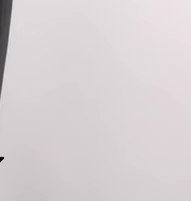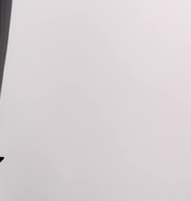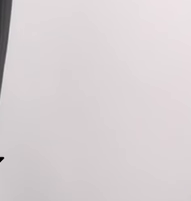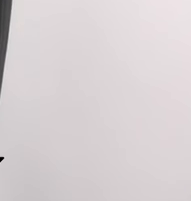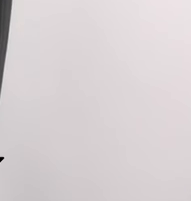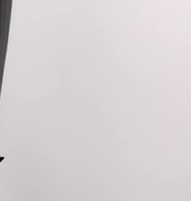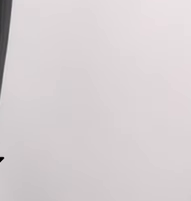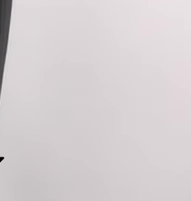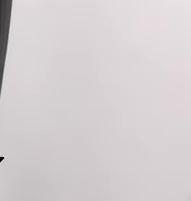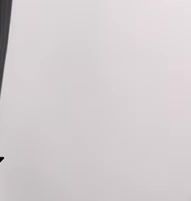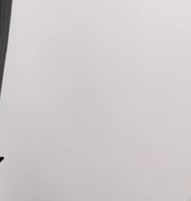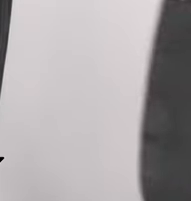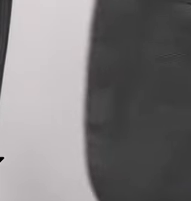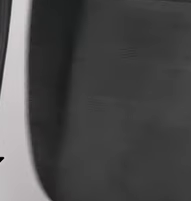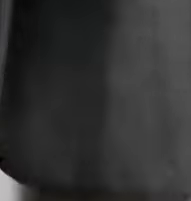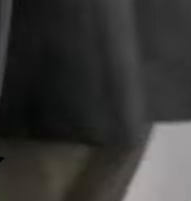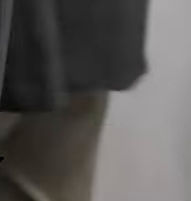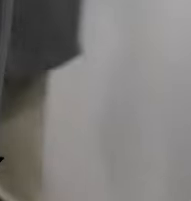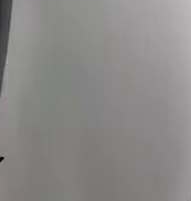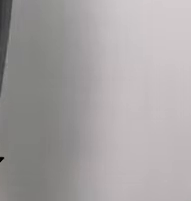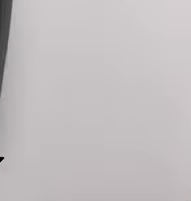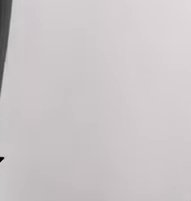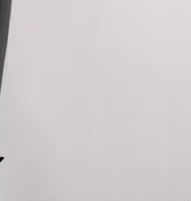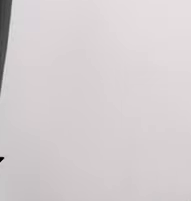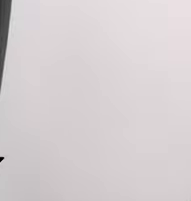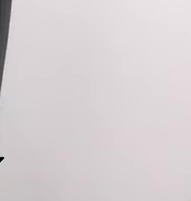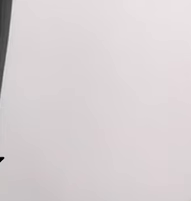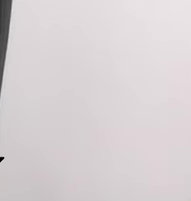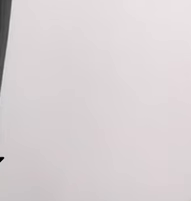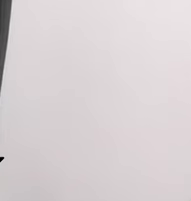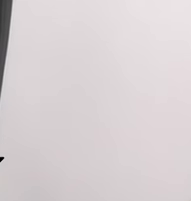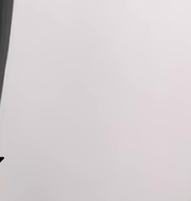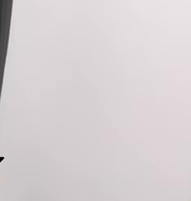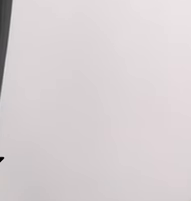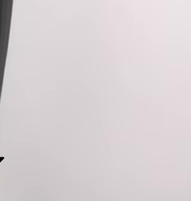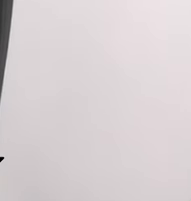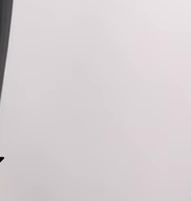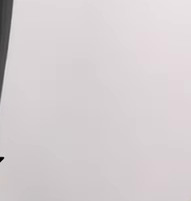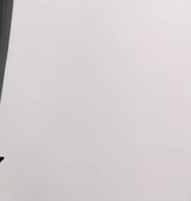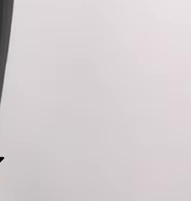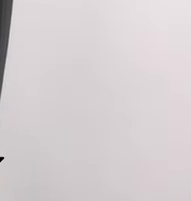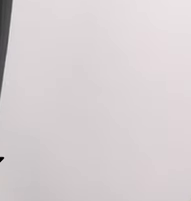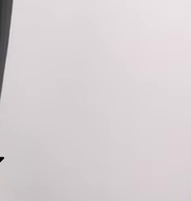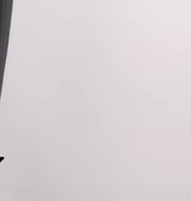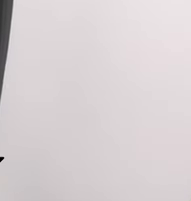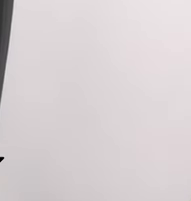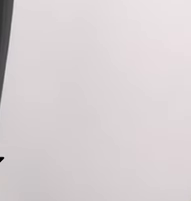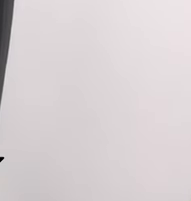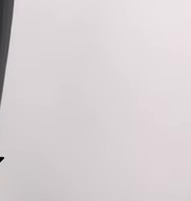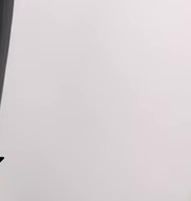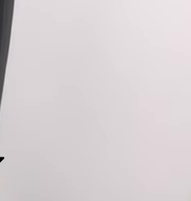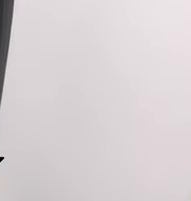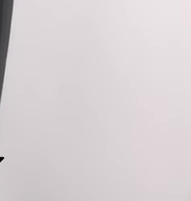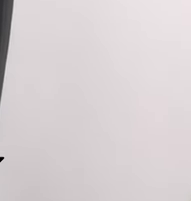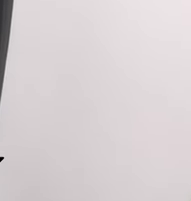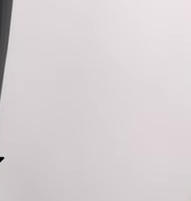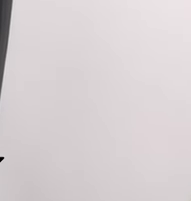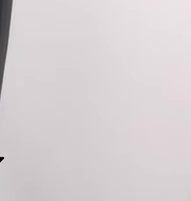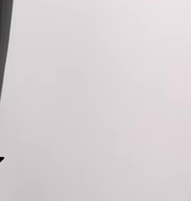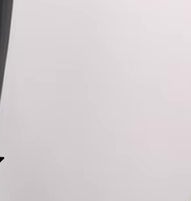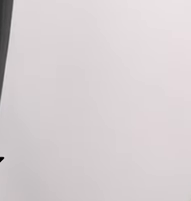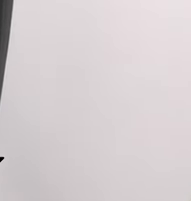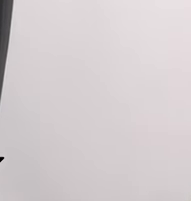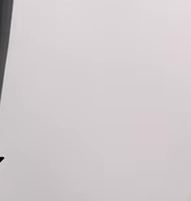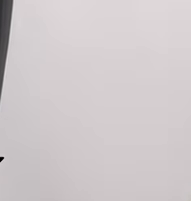o... Até o 28 e 29. É. 27. 138 de 23, de autoria do deputado